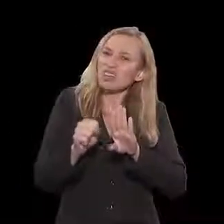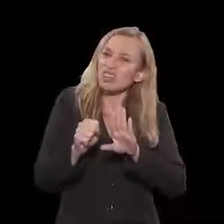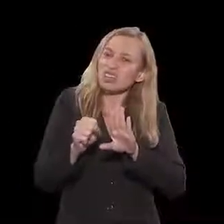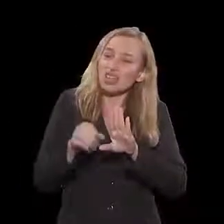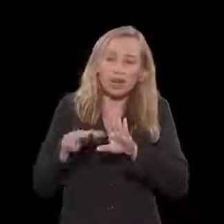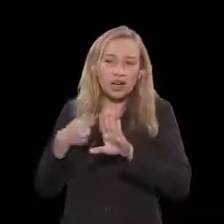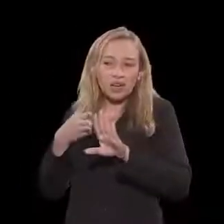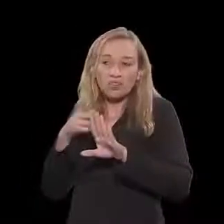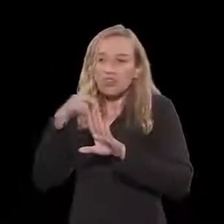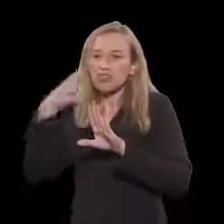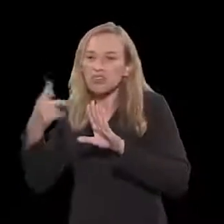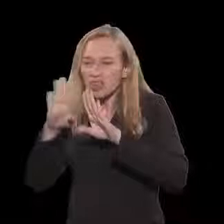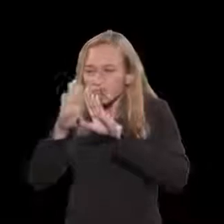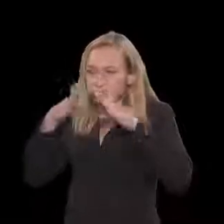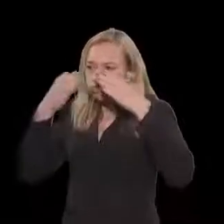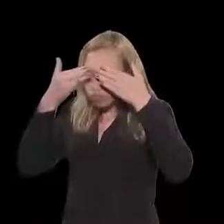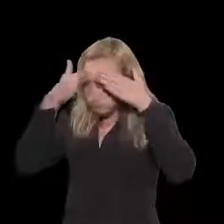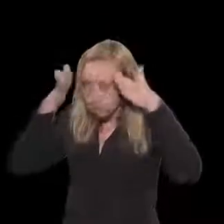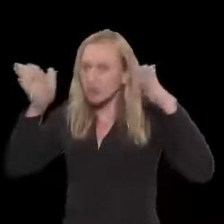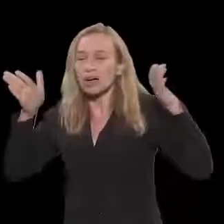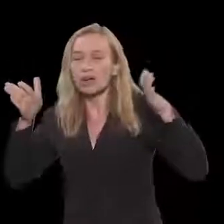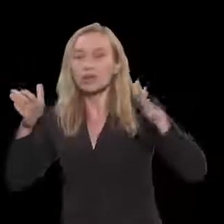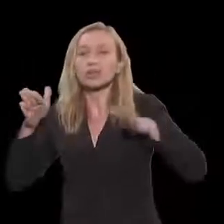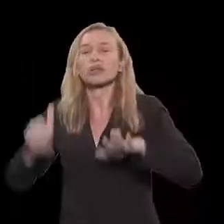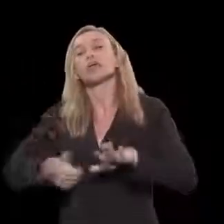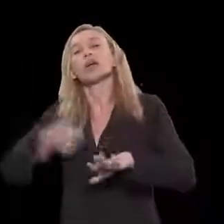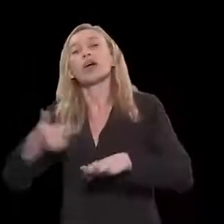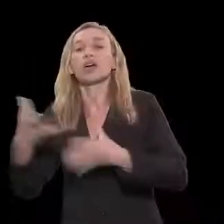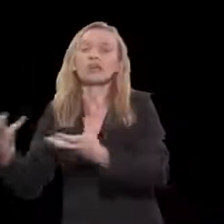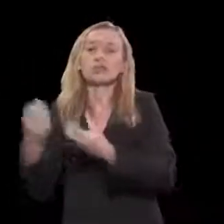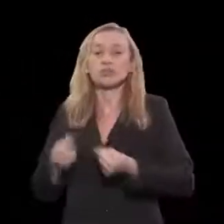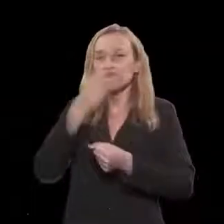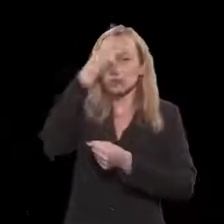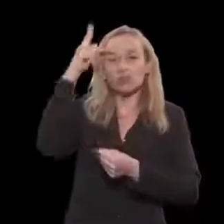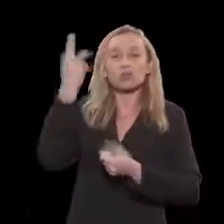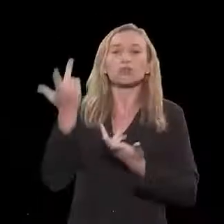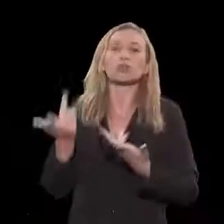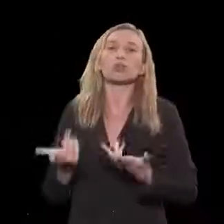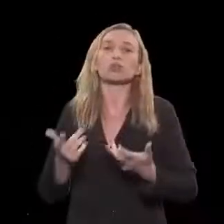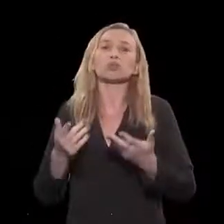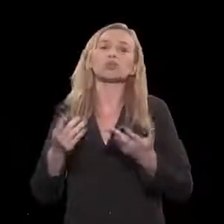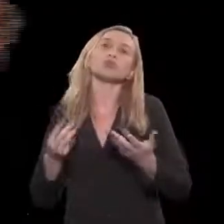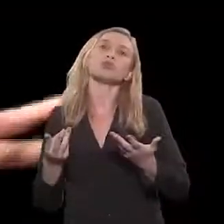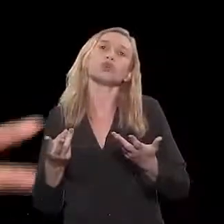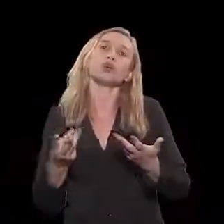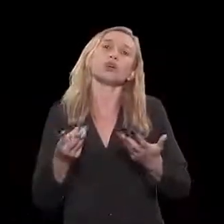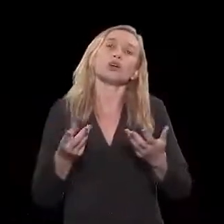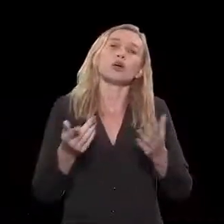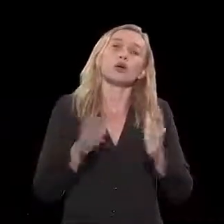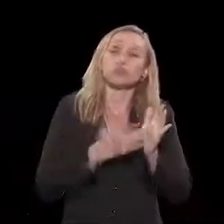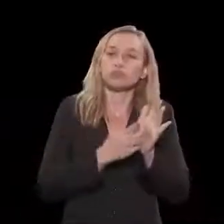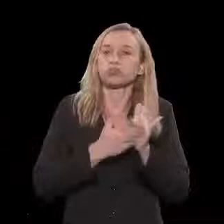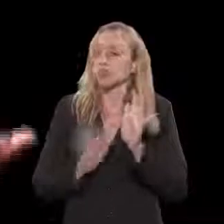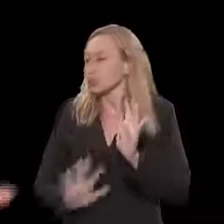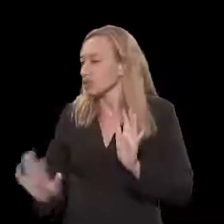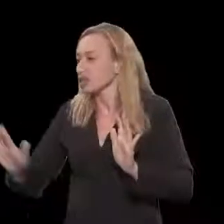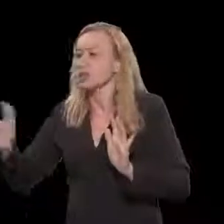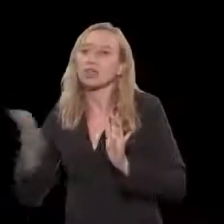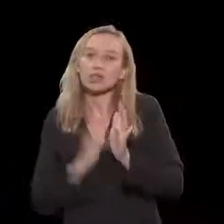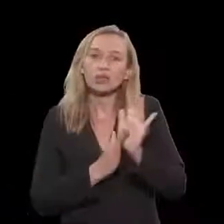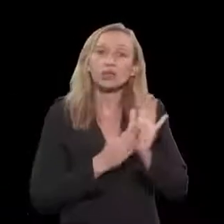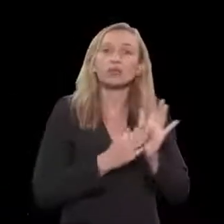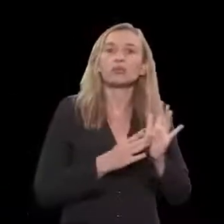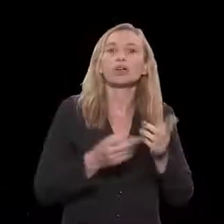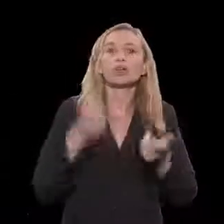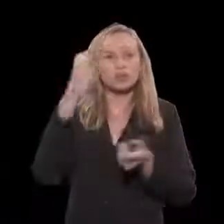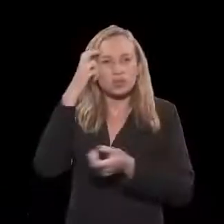poder estar vendo, para poder estar recebendo essas pessoas enquanto mestres da periferia, enquanto mestres do samba,